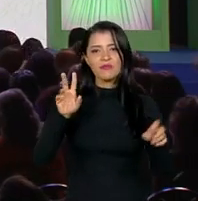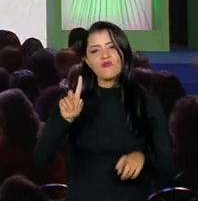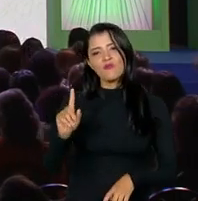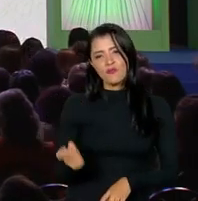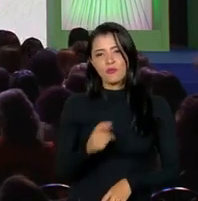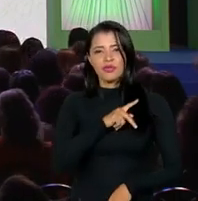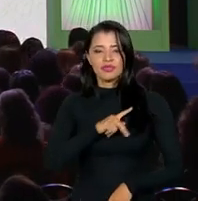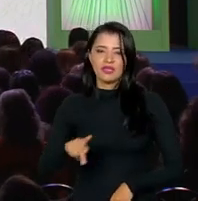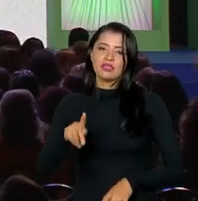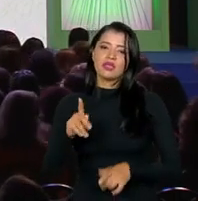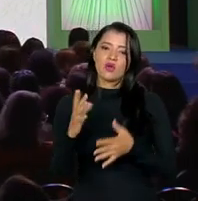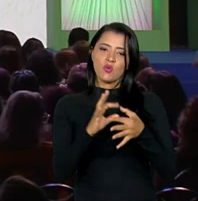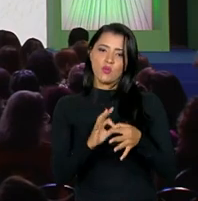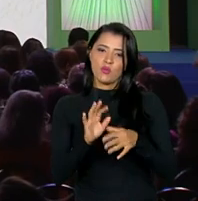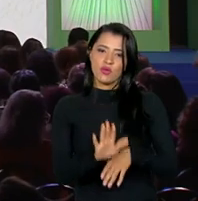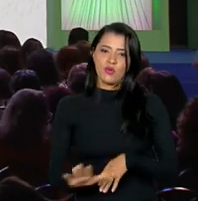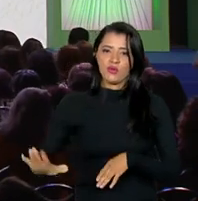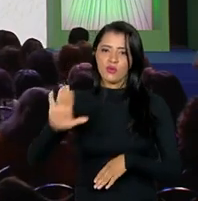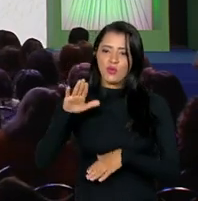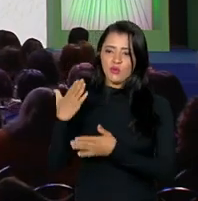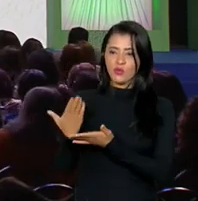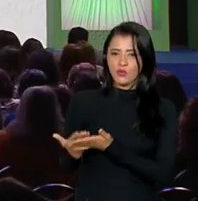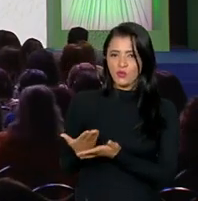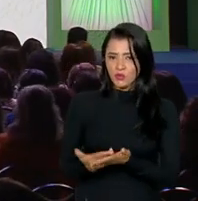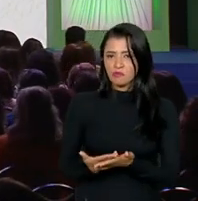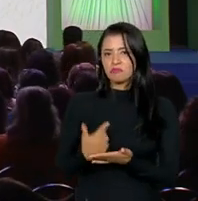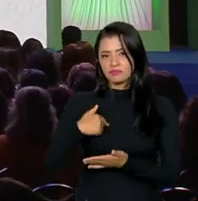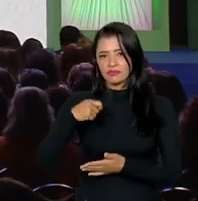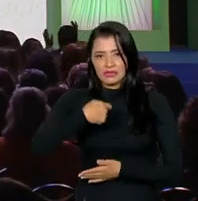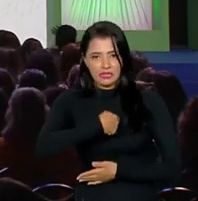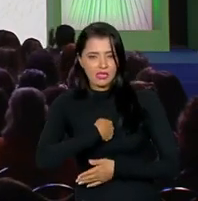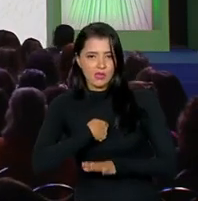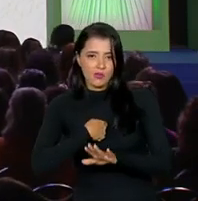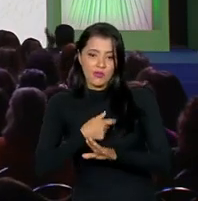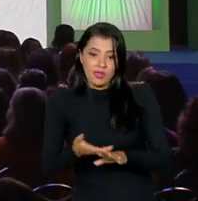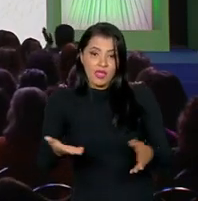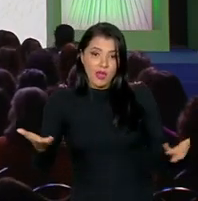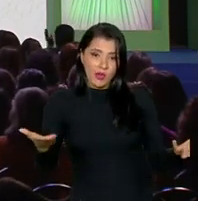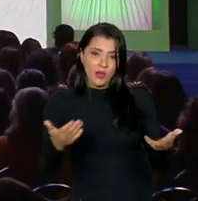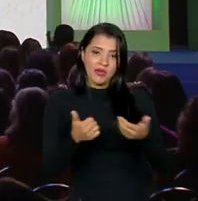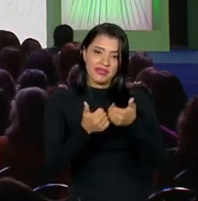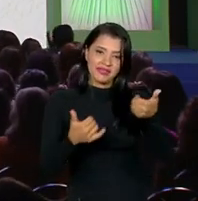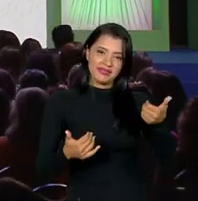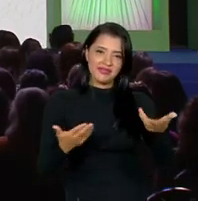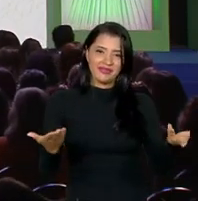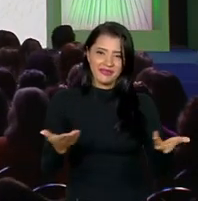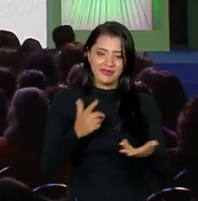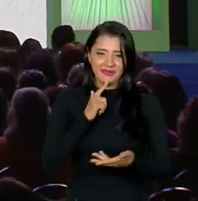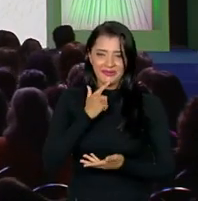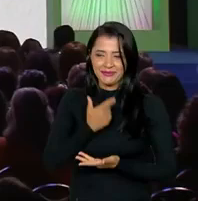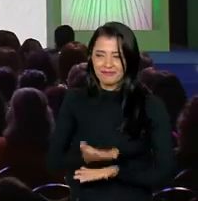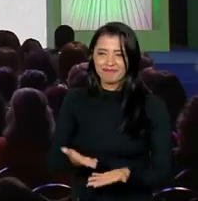da União Nacional dos Estudantes, né? E agora eu sou assessora.